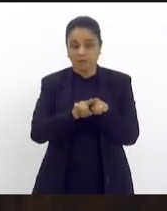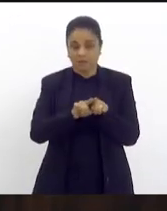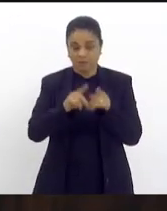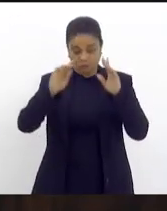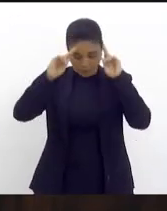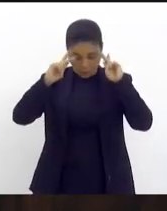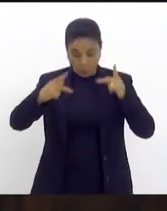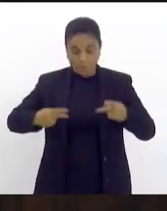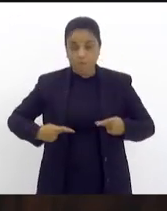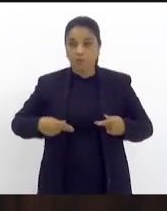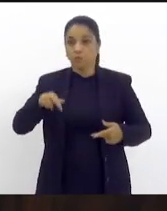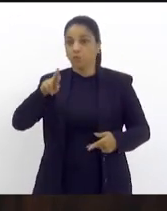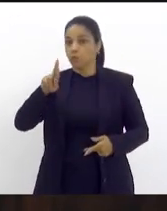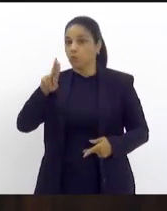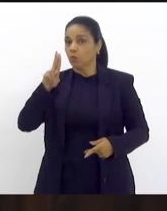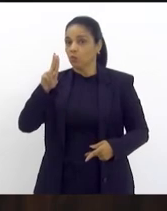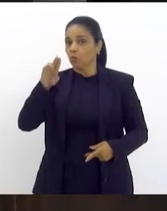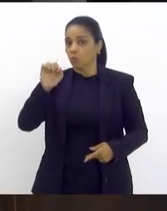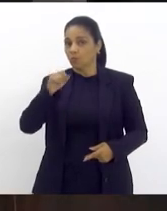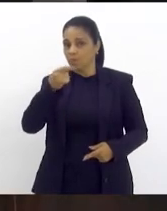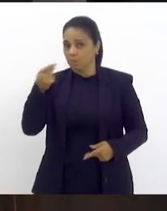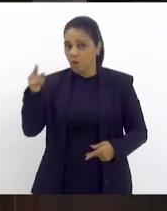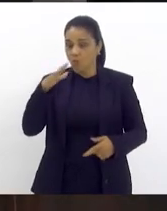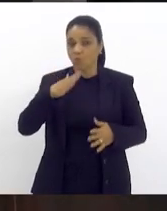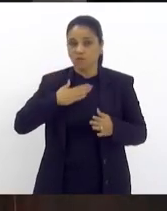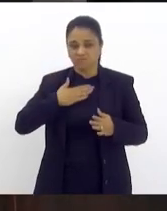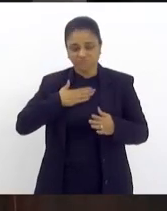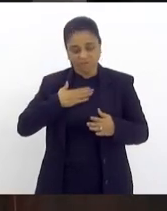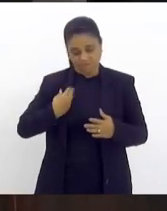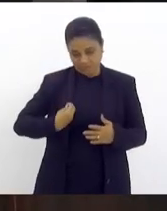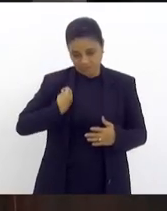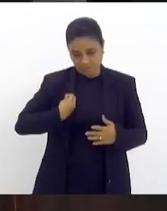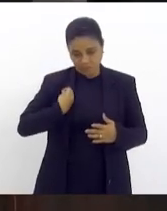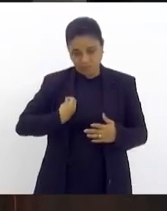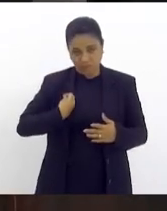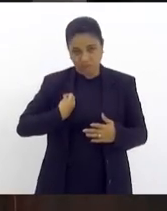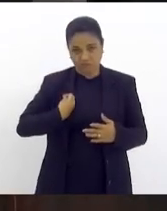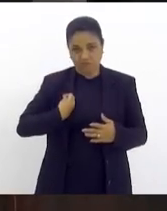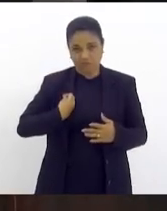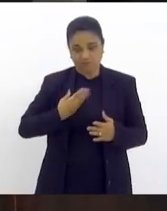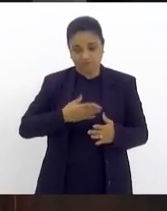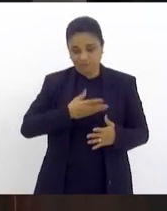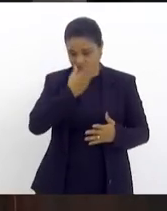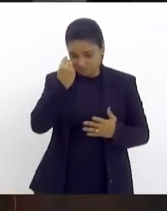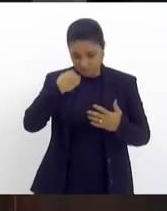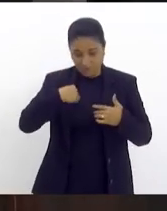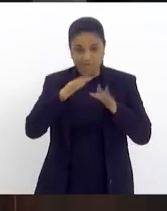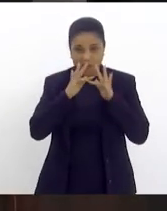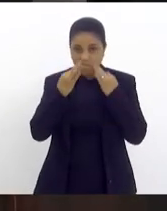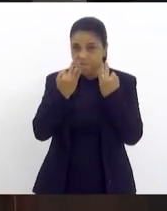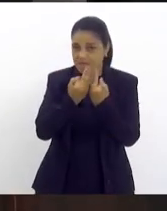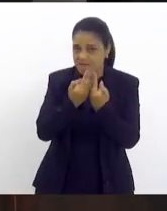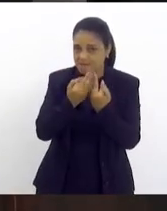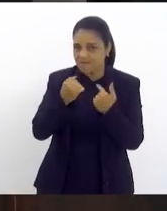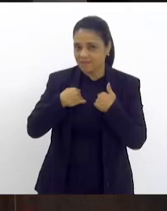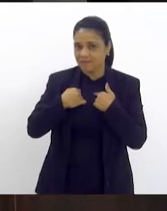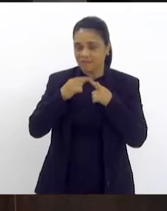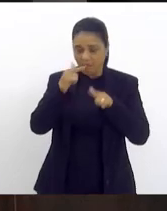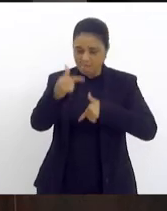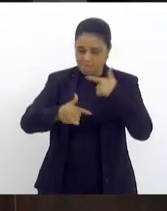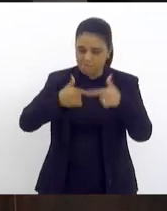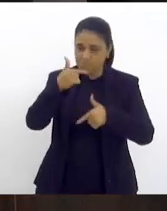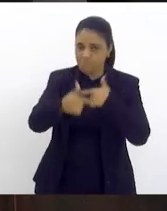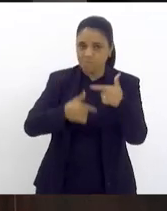que quando a gente, Rubão, se abdica da nossa vida, da nossa família, porque a